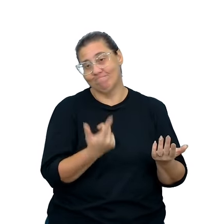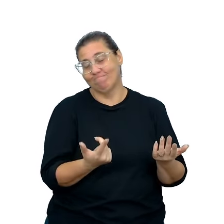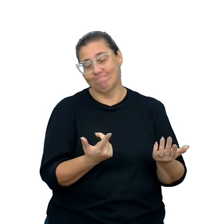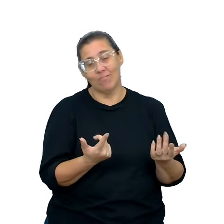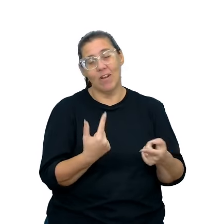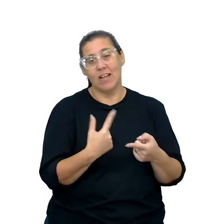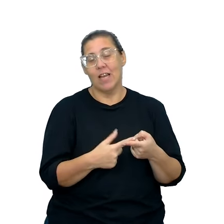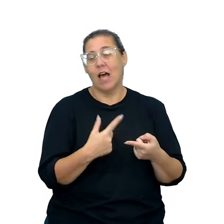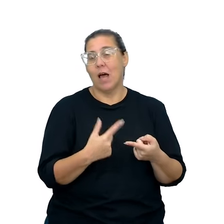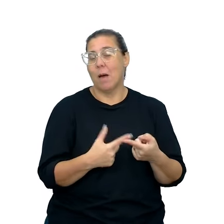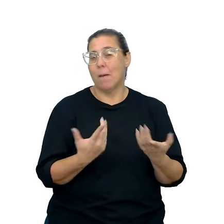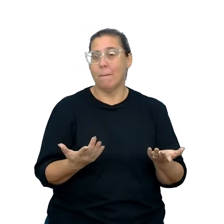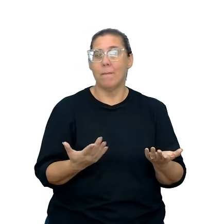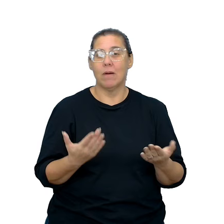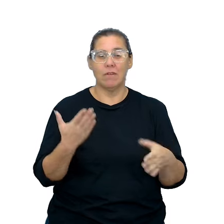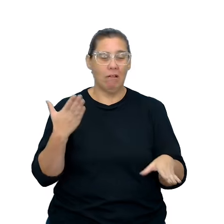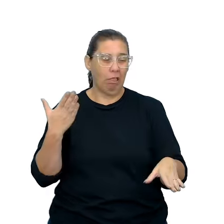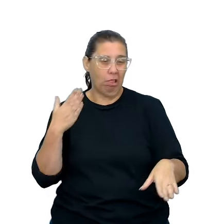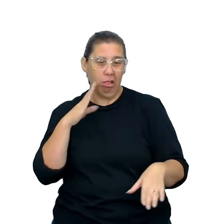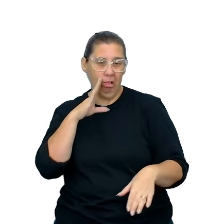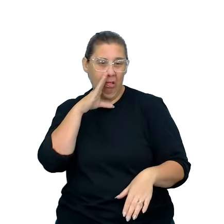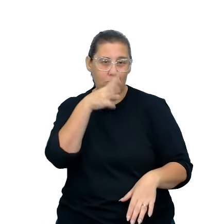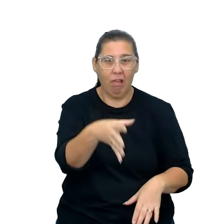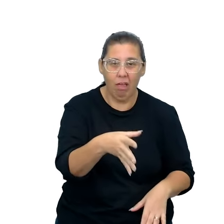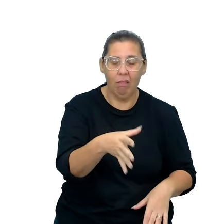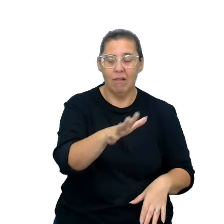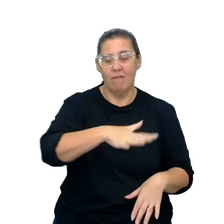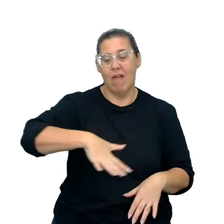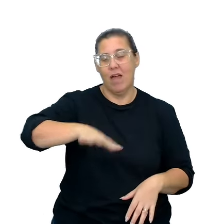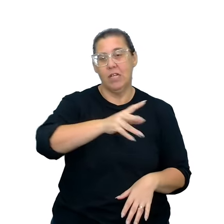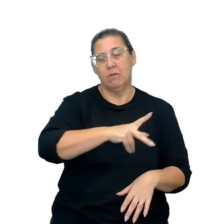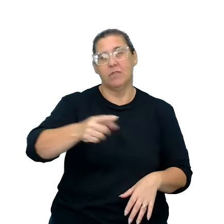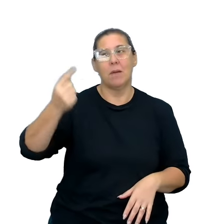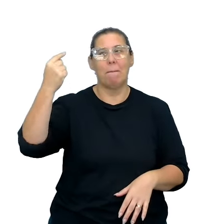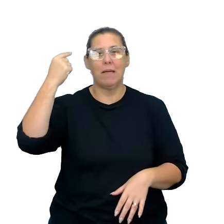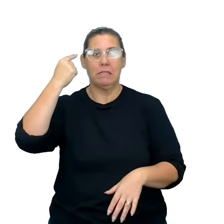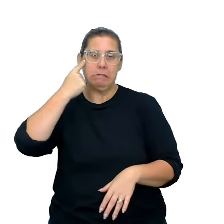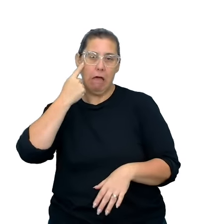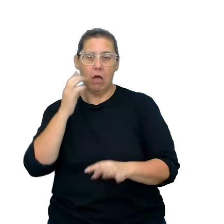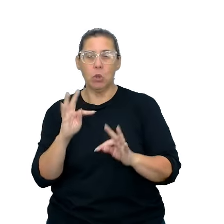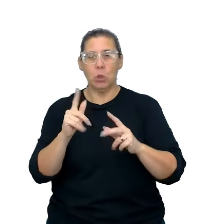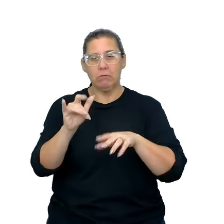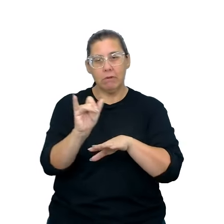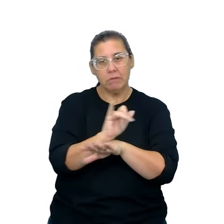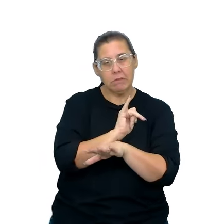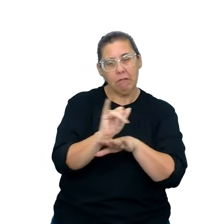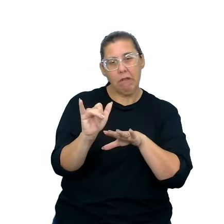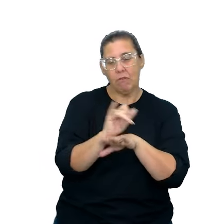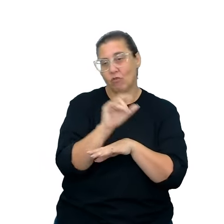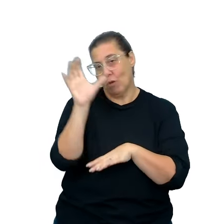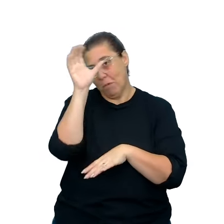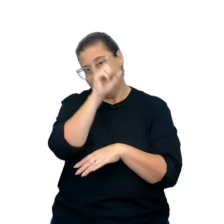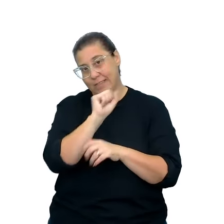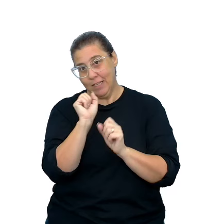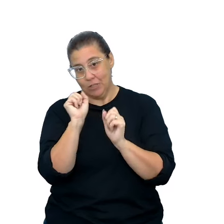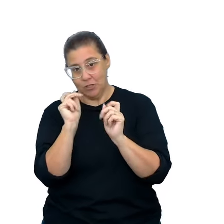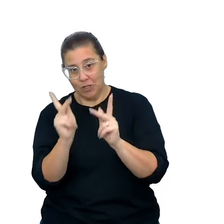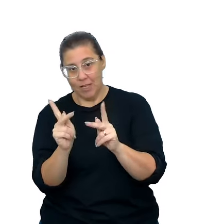porque estaria aí invadindo o espaço desses professores que pensaram nessas estratégias de aprendizagem, tudo